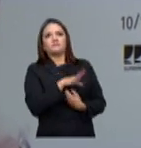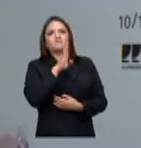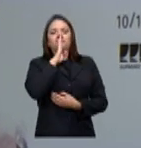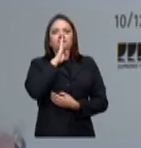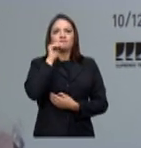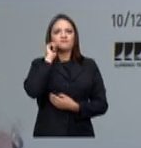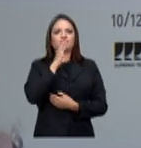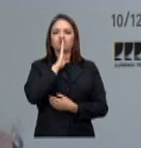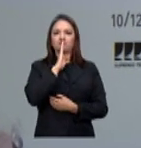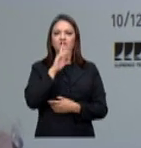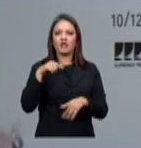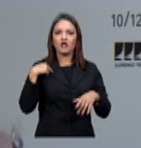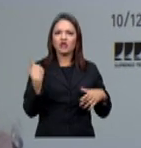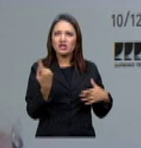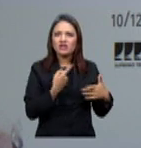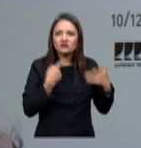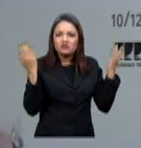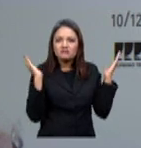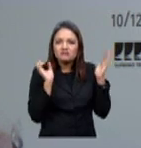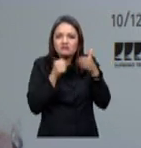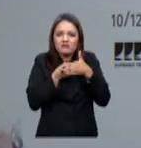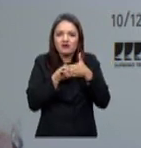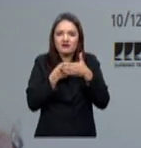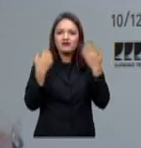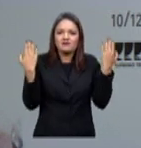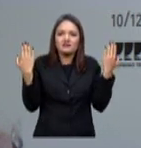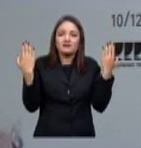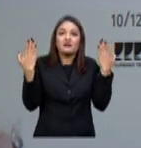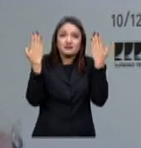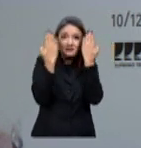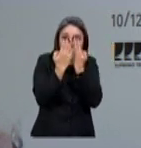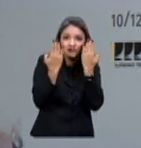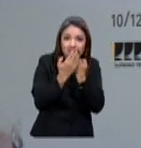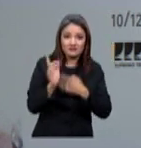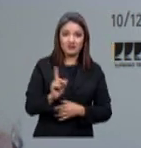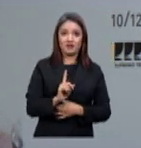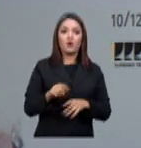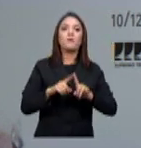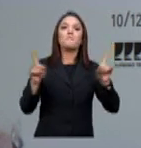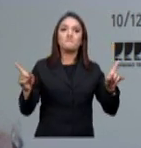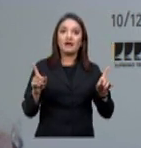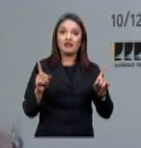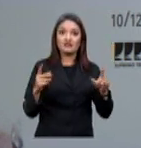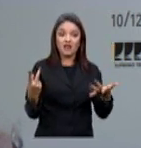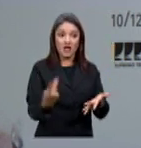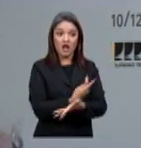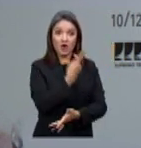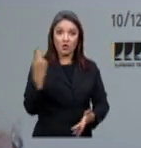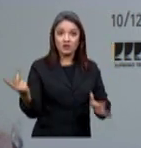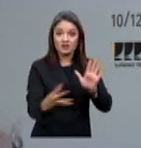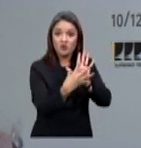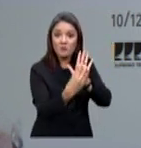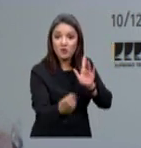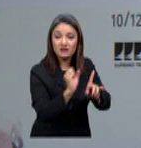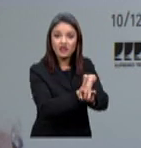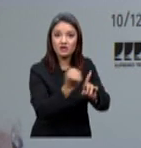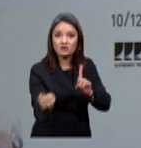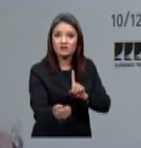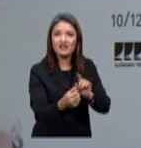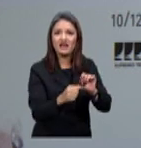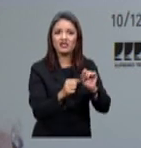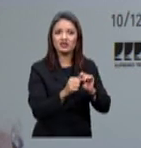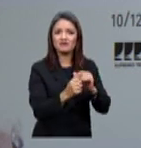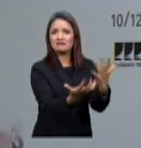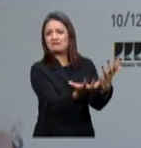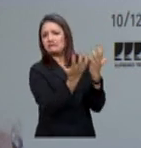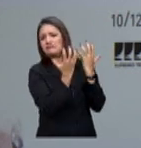nós não somos invisíveis embora anjos que continuar não queremos ver nós somos invisibilizados por um modelo de sociedade no